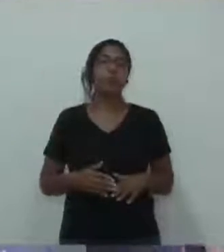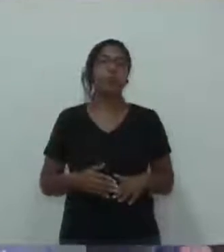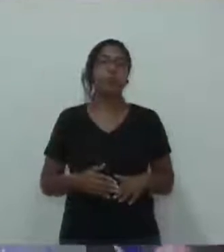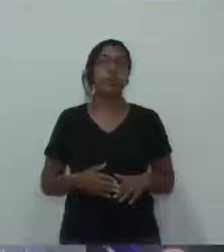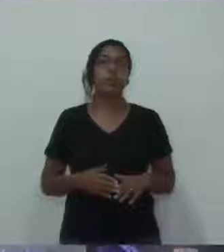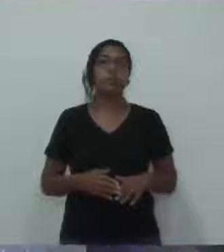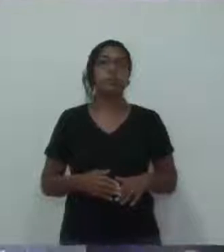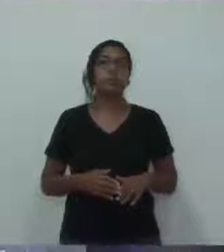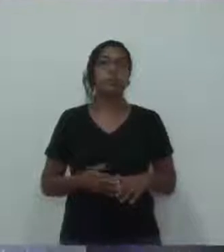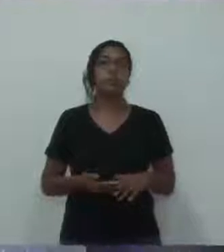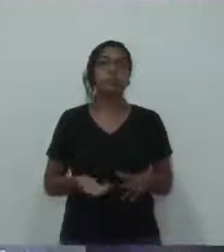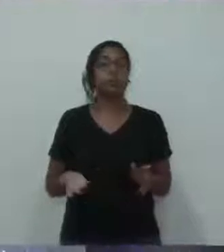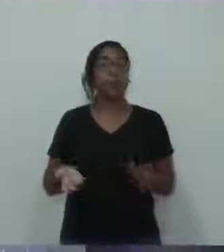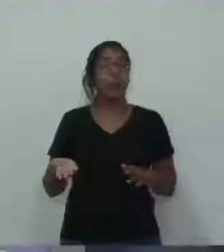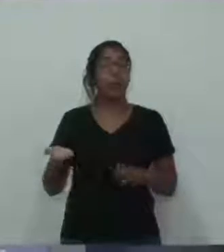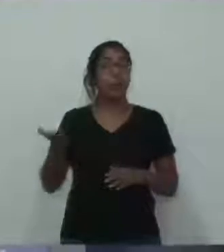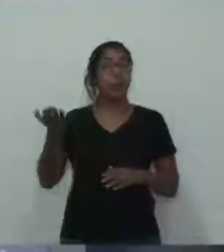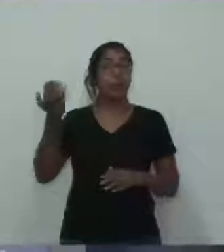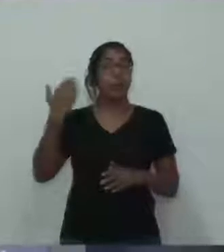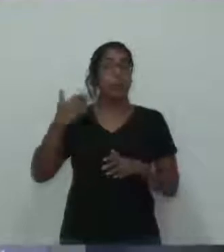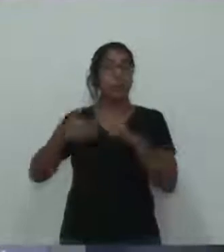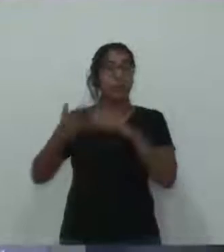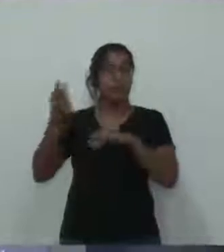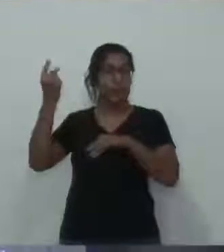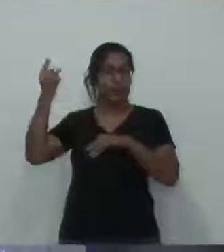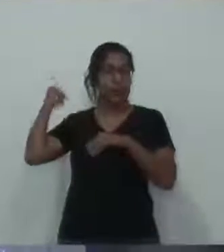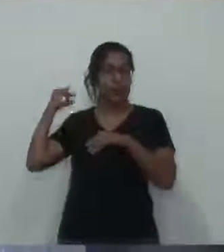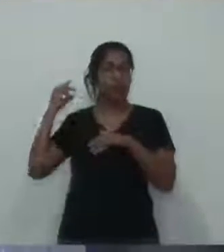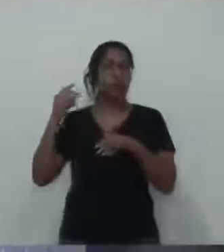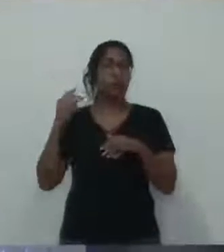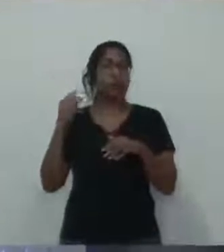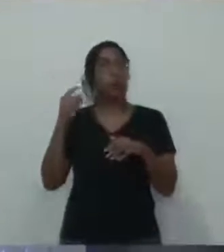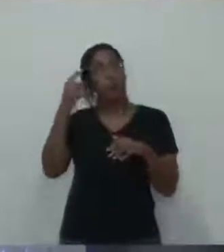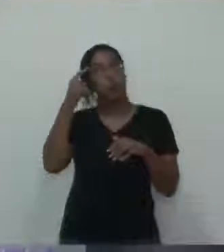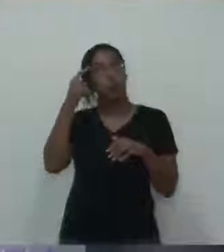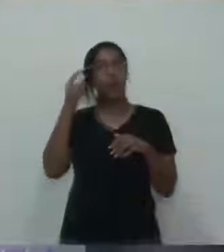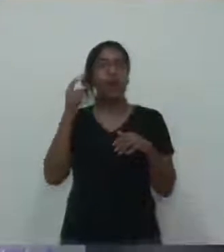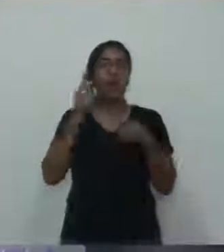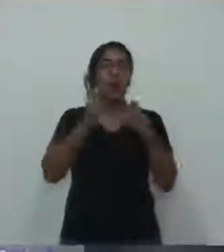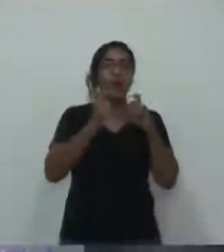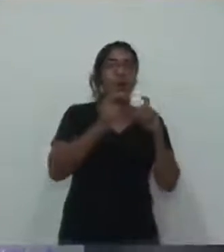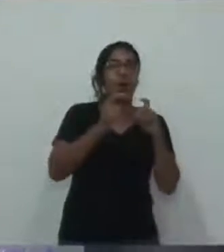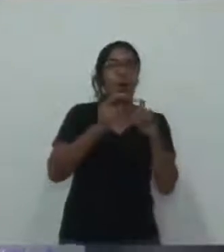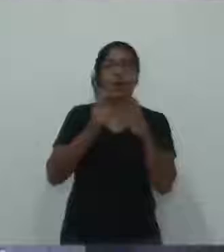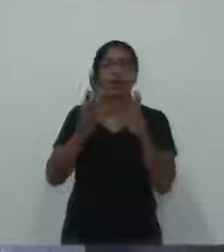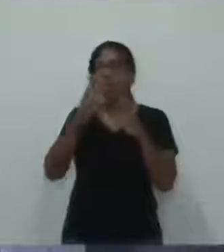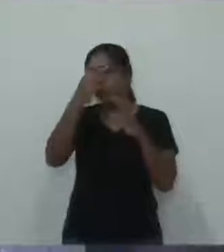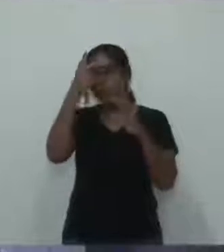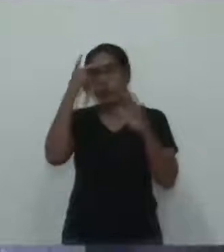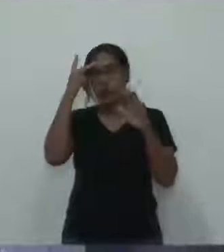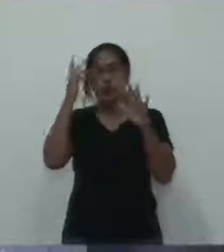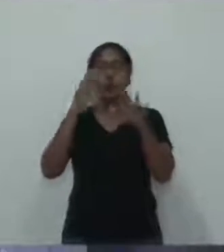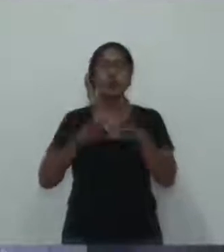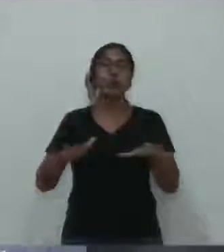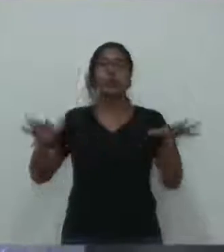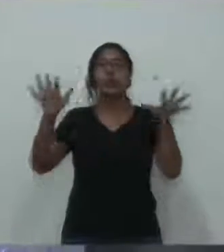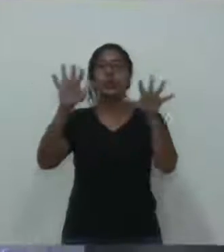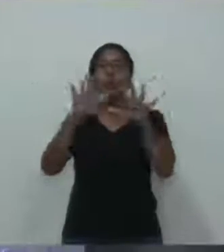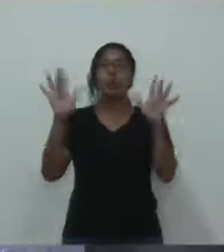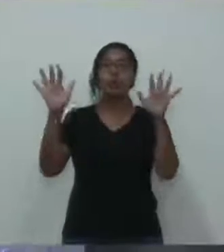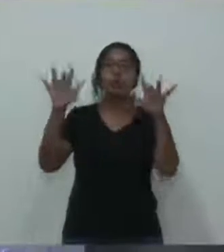algum tempo atrás, alguns anos atrás, tivéssemos essa possibilidade de conversa e as pessoas